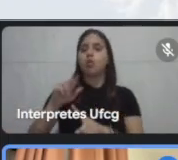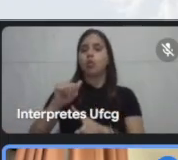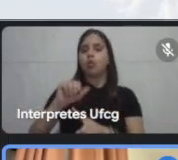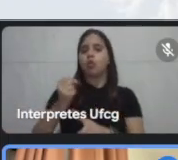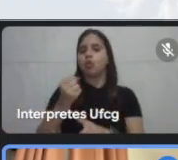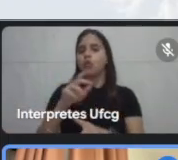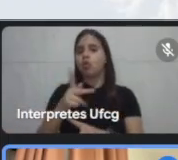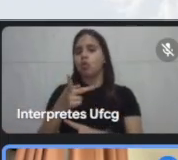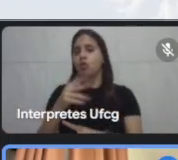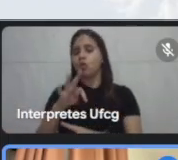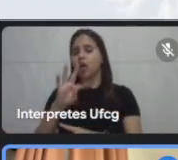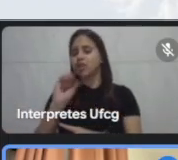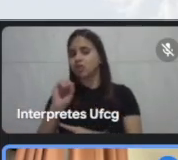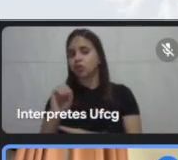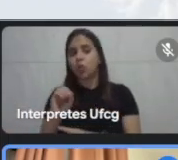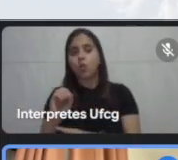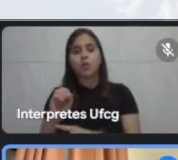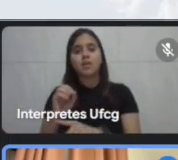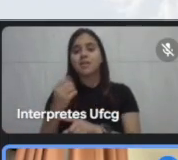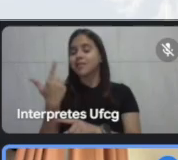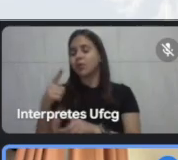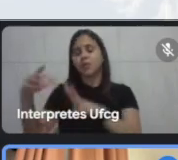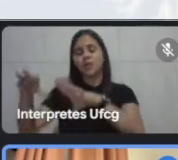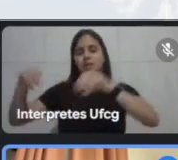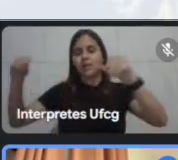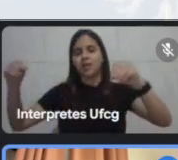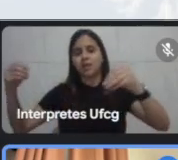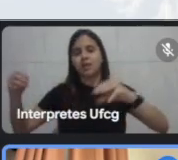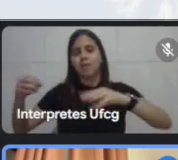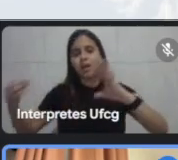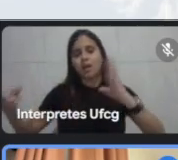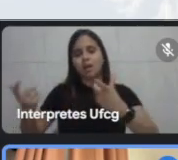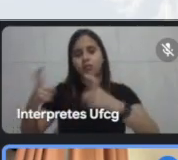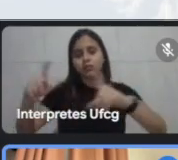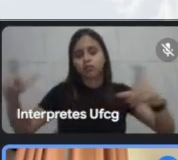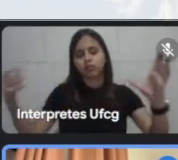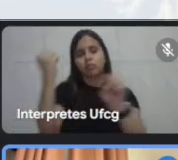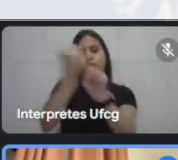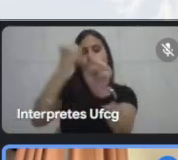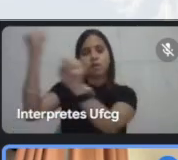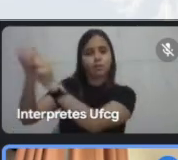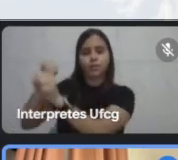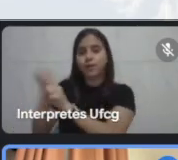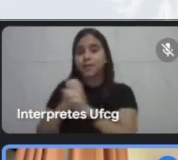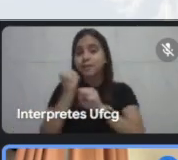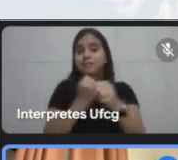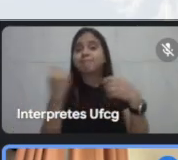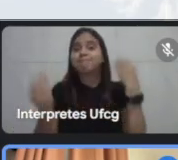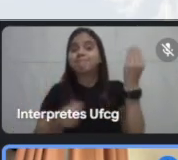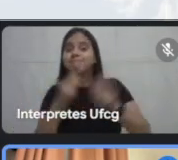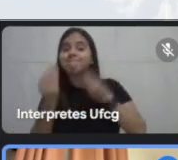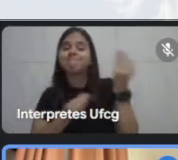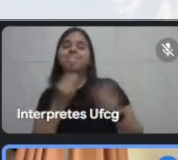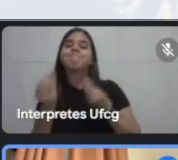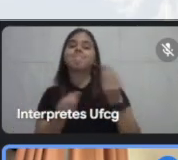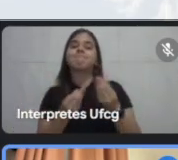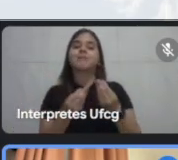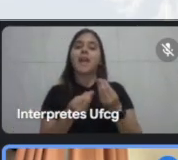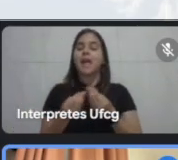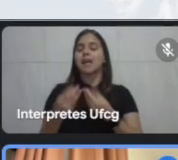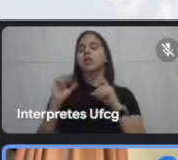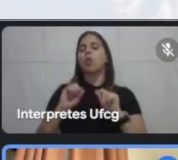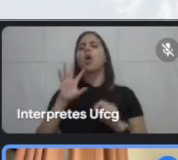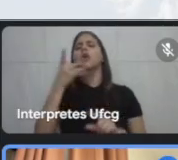tem mais área disponível para novas construções. O que acontece na cidade basicamente é o crescimento nos arredores. Então as cidades